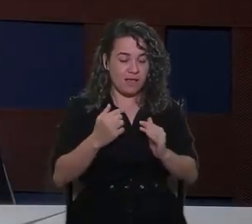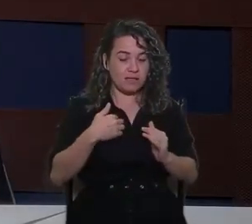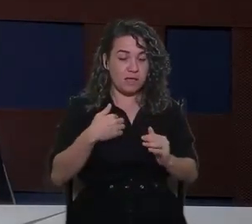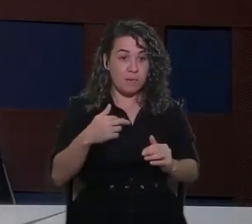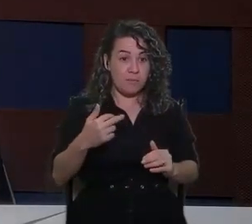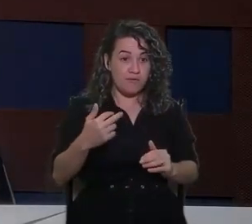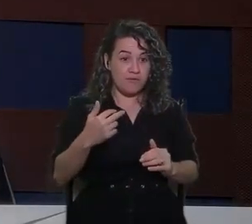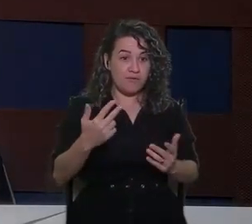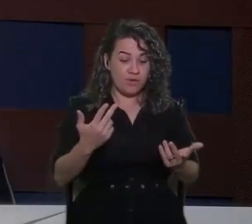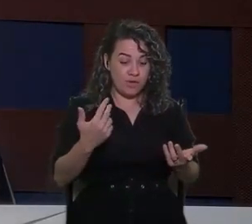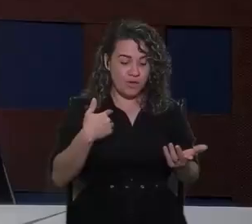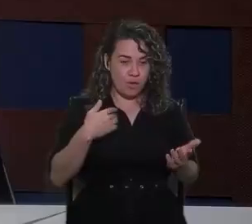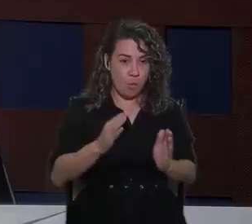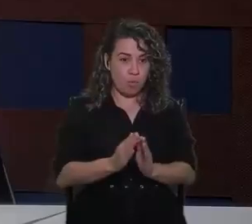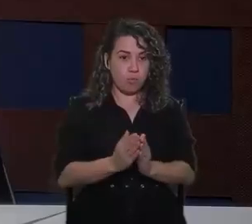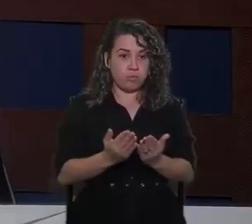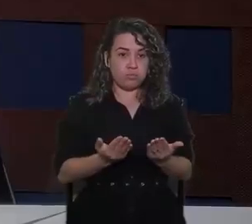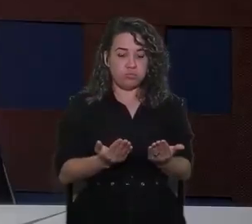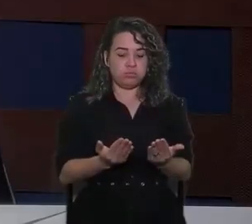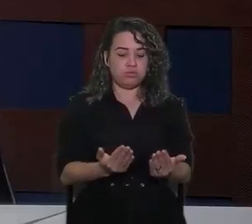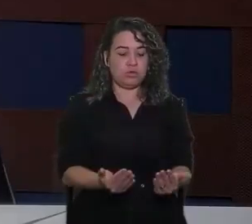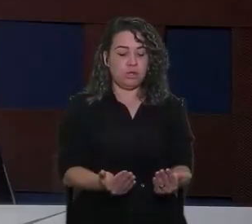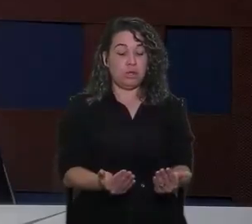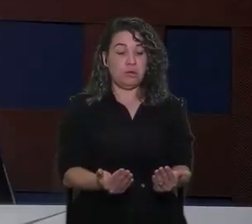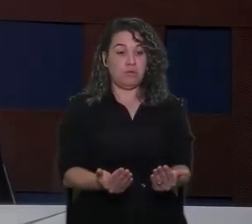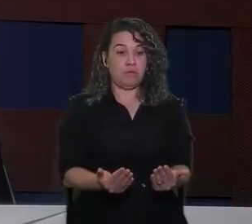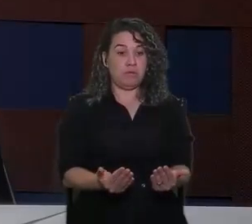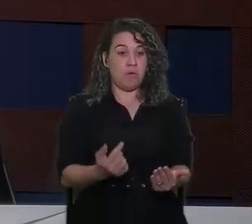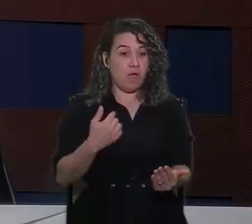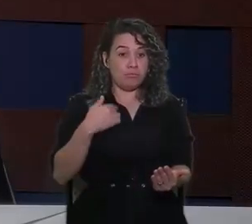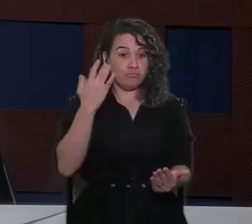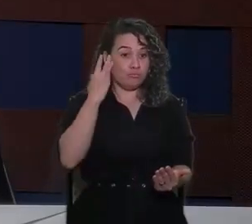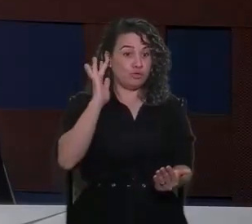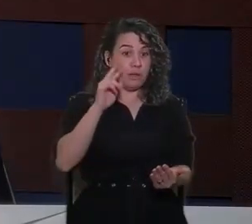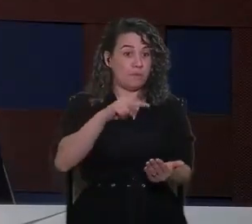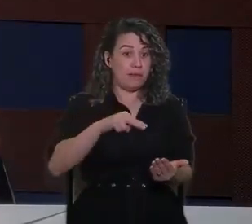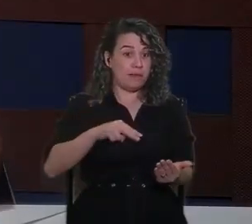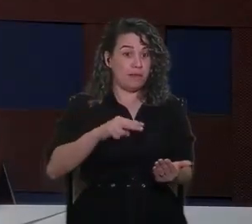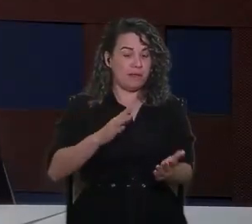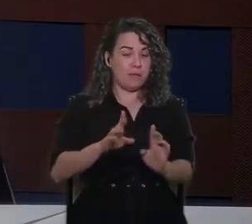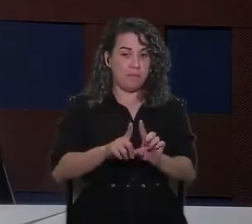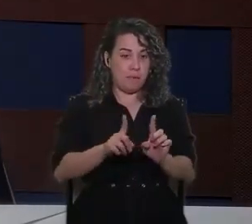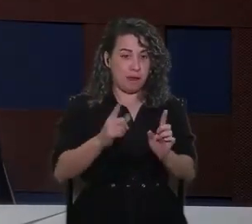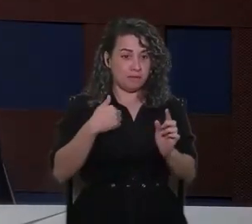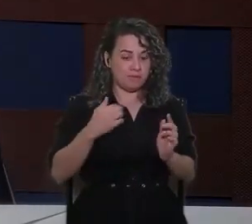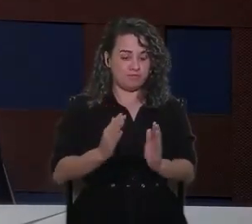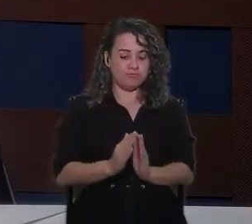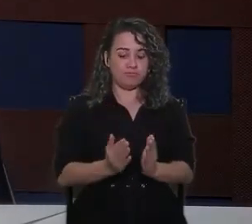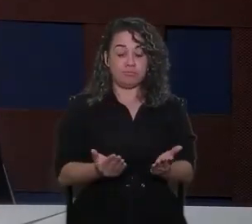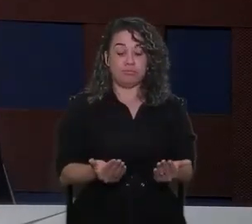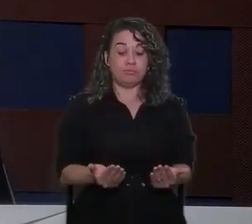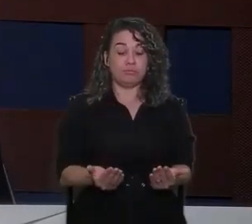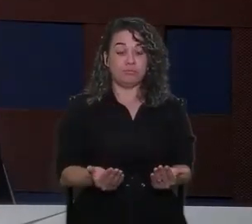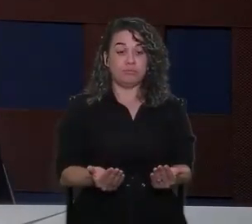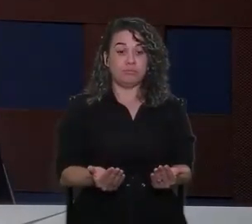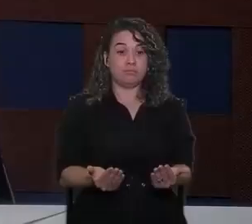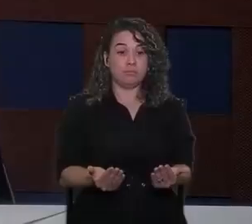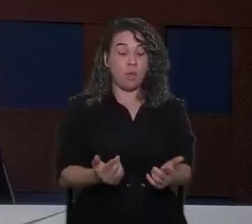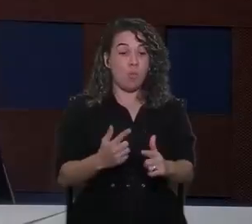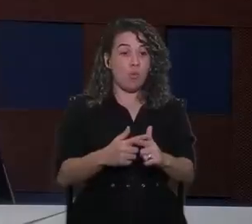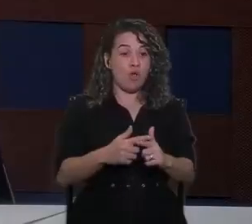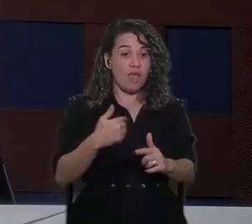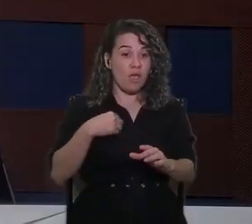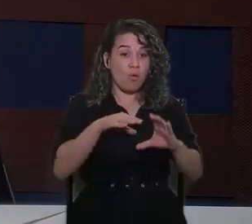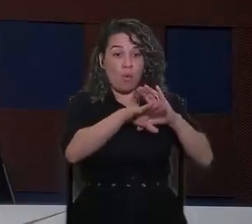eu queria imitar o gesto da leitura, porque eu via meu pai, tanto no meu pai como na minha mãe, eu sabia que eles